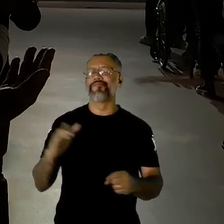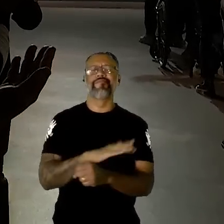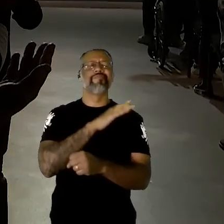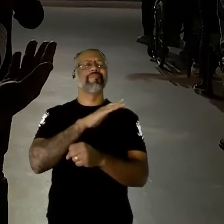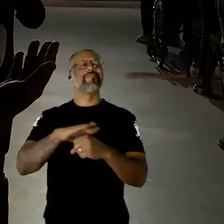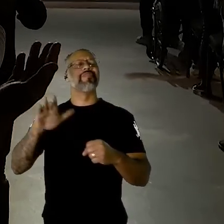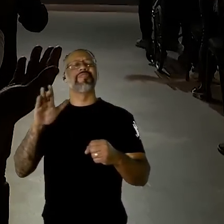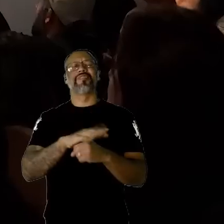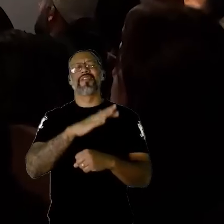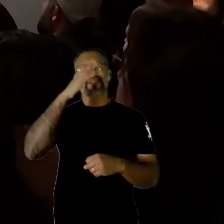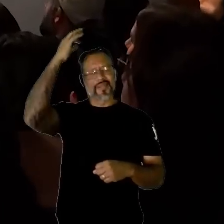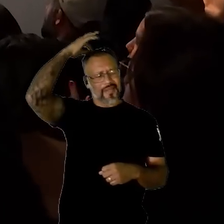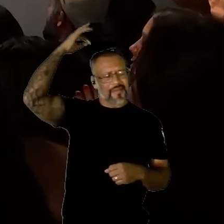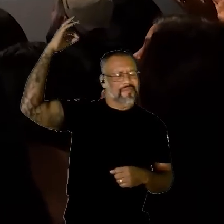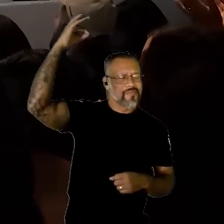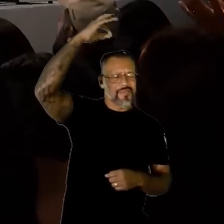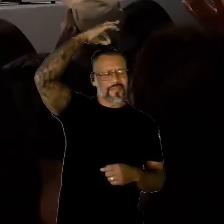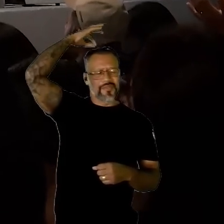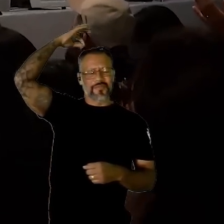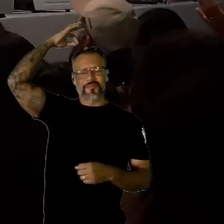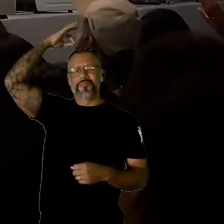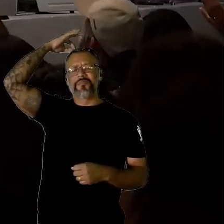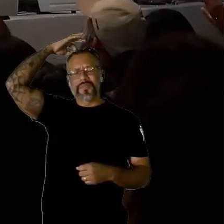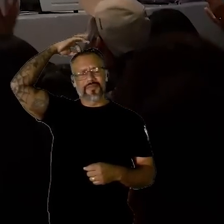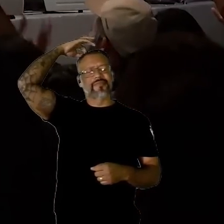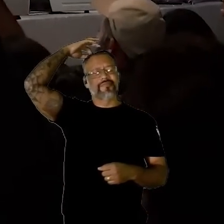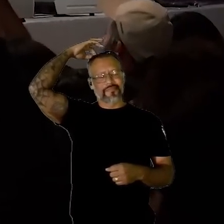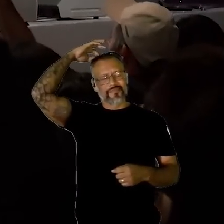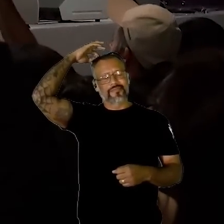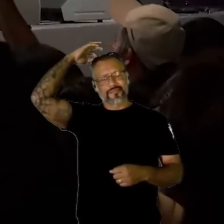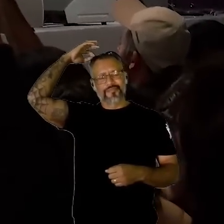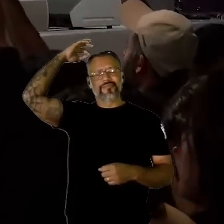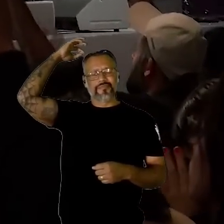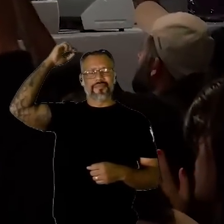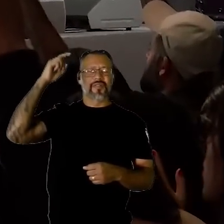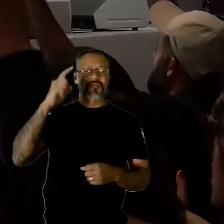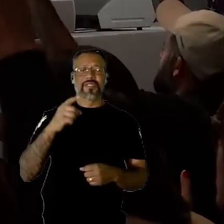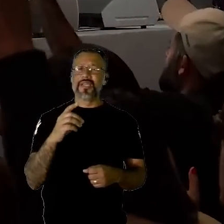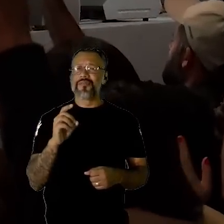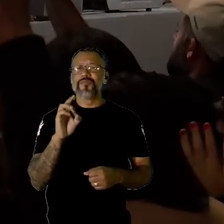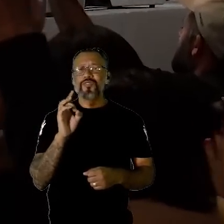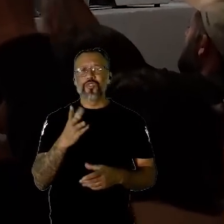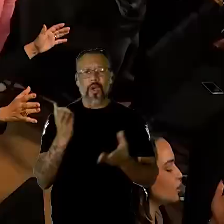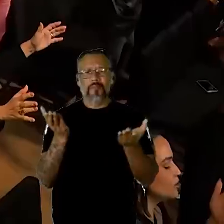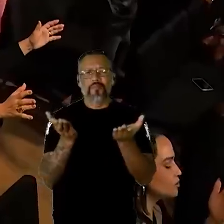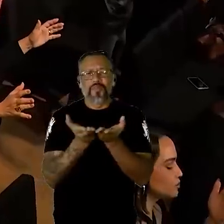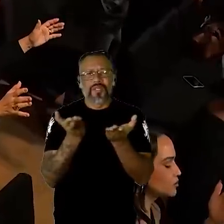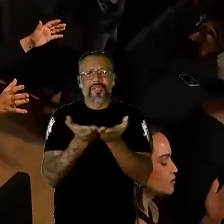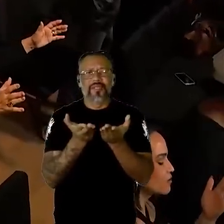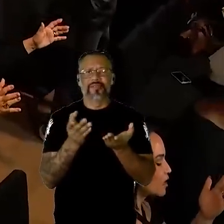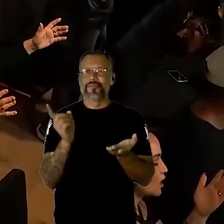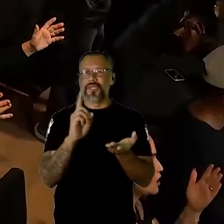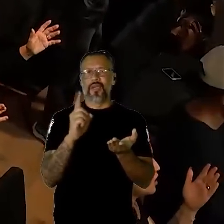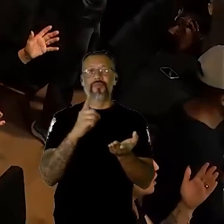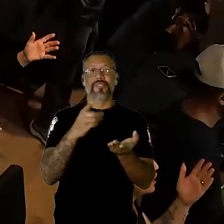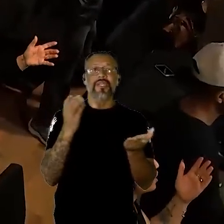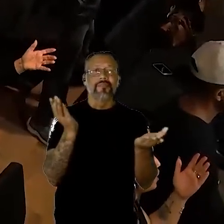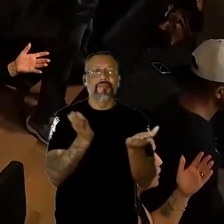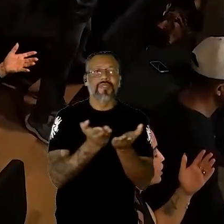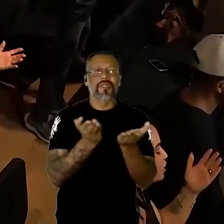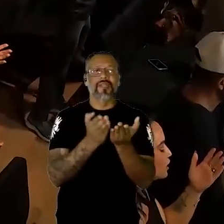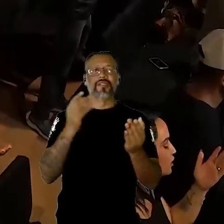ser templo é ser tempo cheio não é ser crente é ser crente cheio não é Ser Cristão é Ser Cristão cheio não é ser Liliana